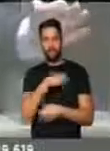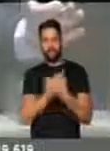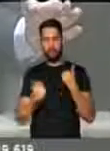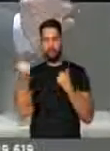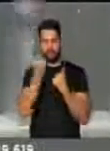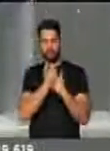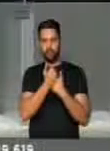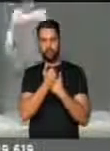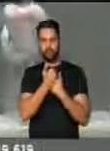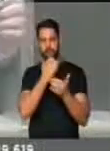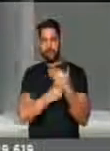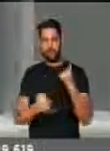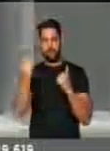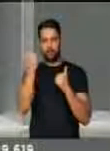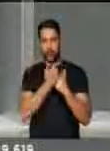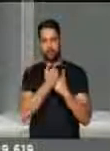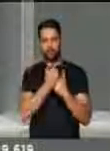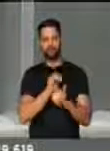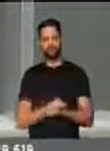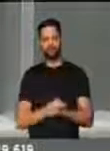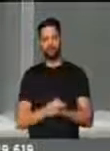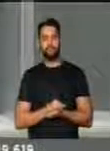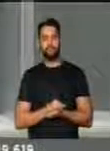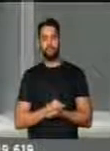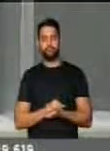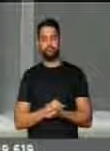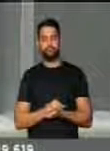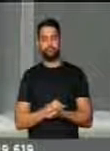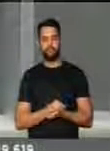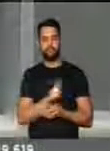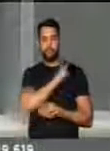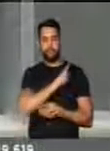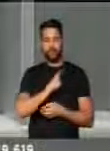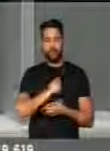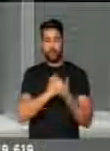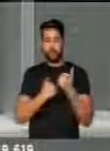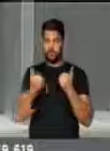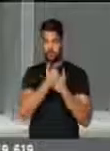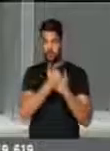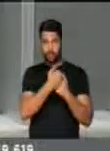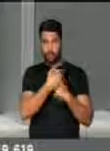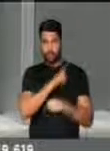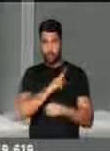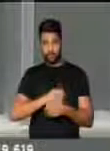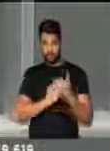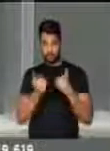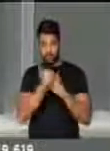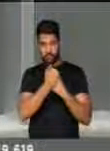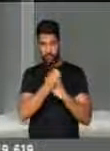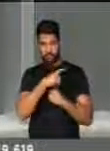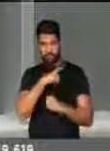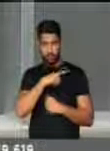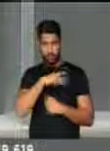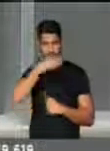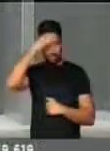golpe. Golpe. E o governo golpista do